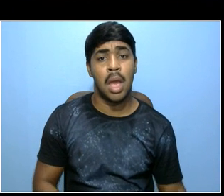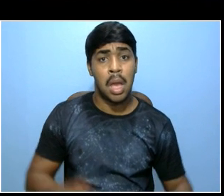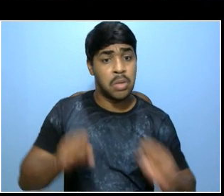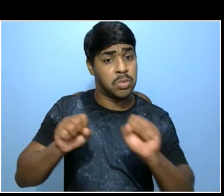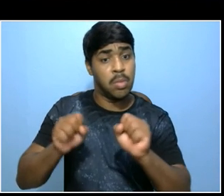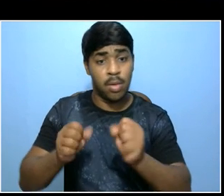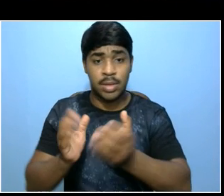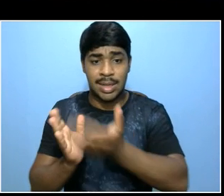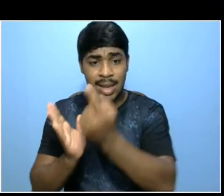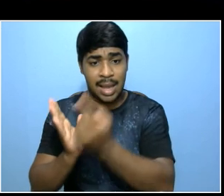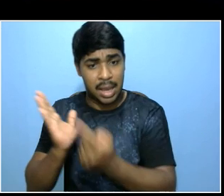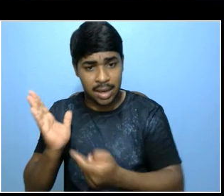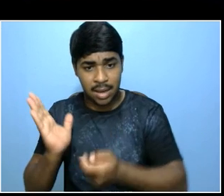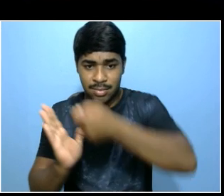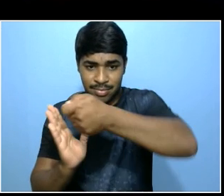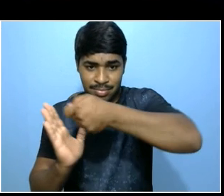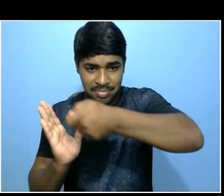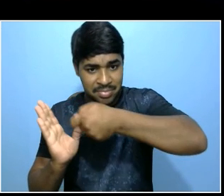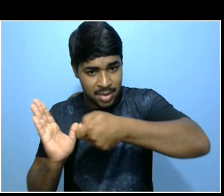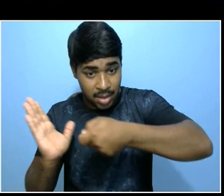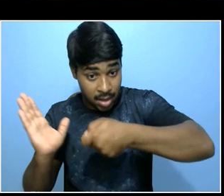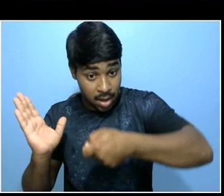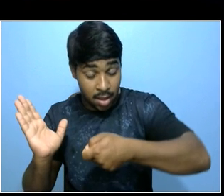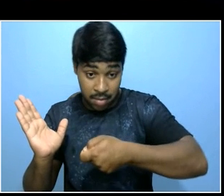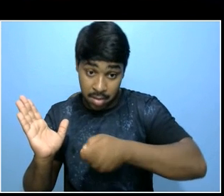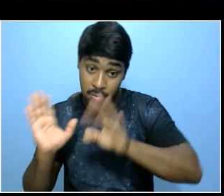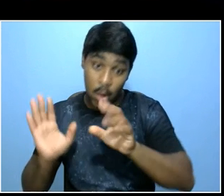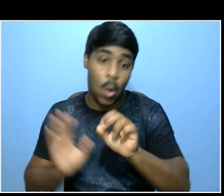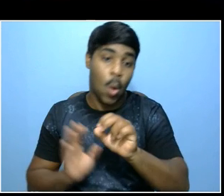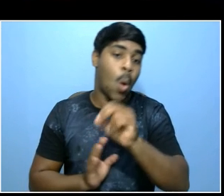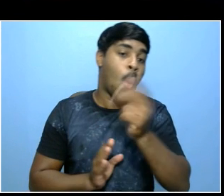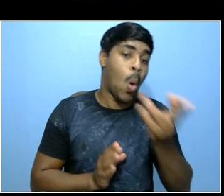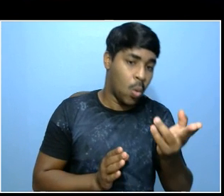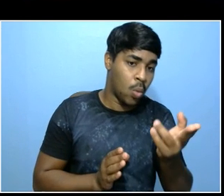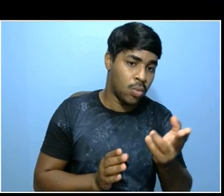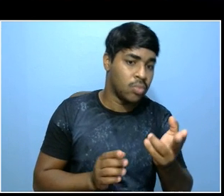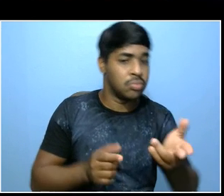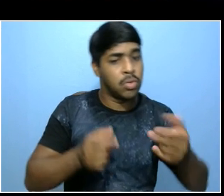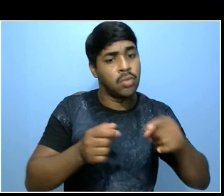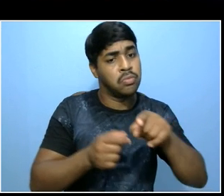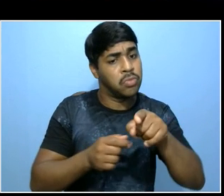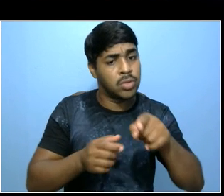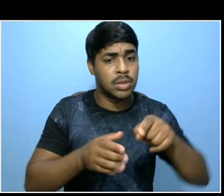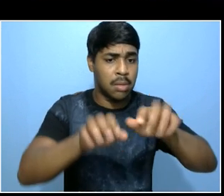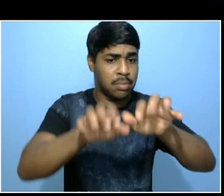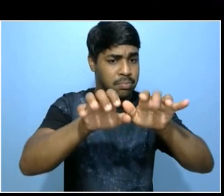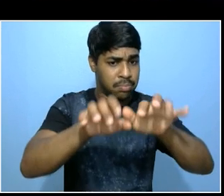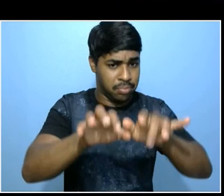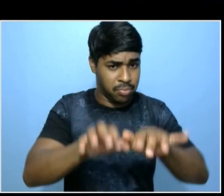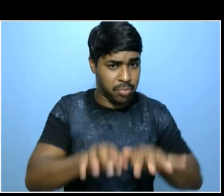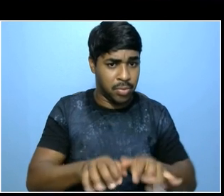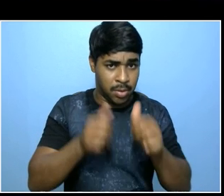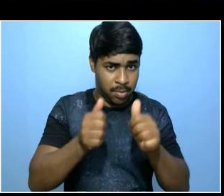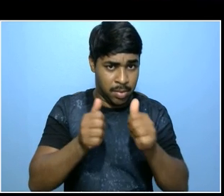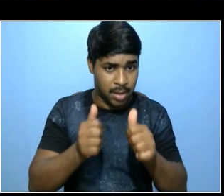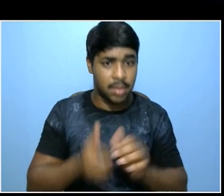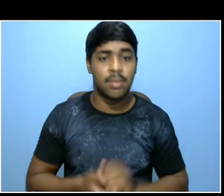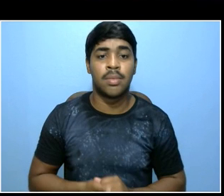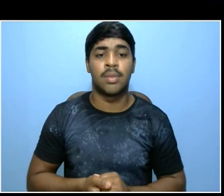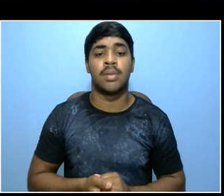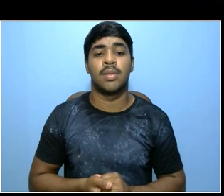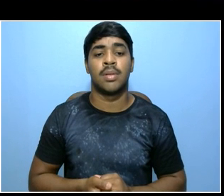acharem melhor, certo? Então aqui é para vocês colocar conhecimento em prática agora, tá? Então nós